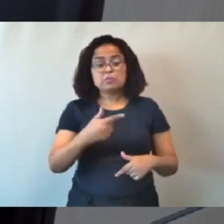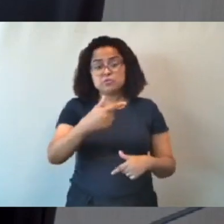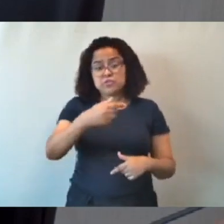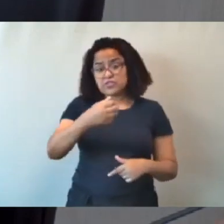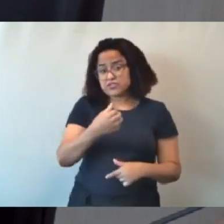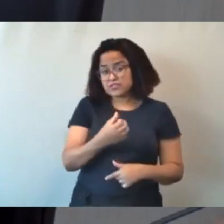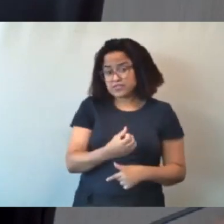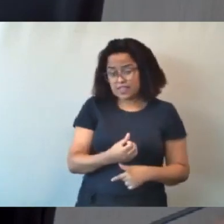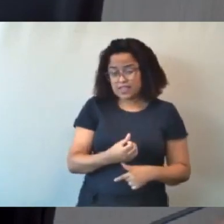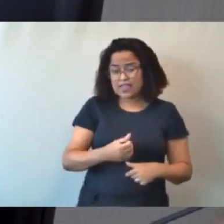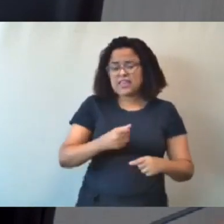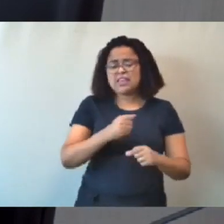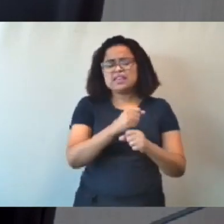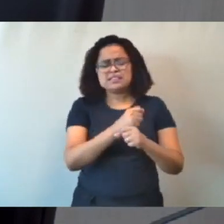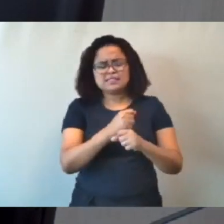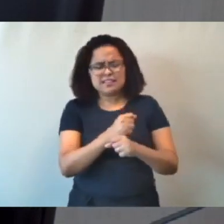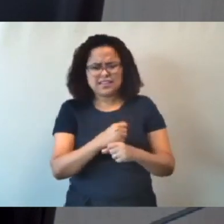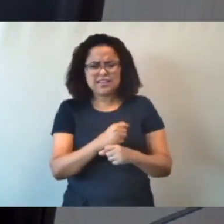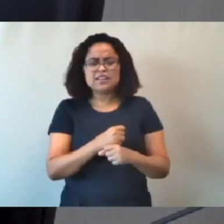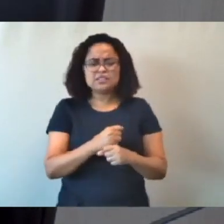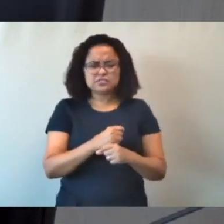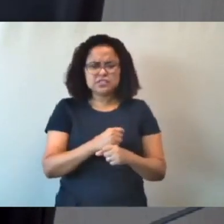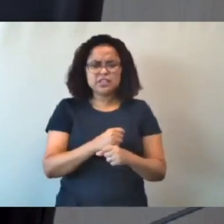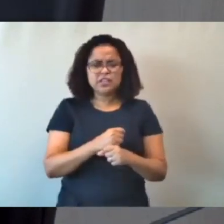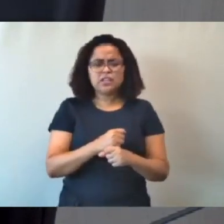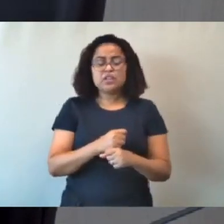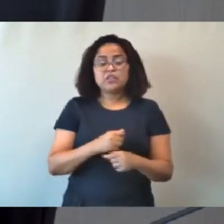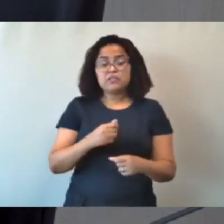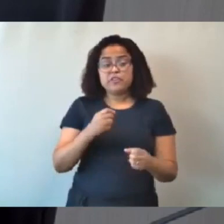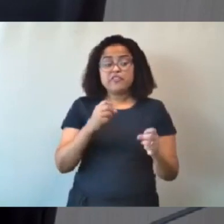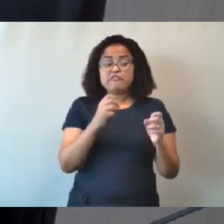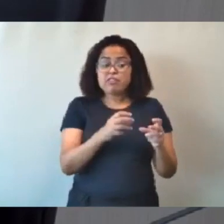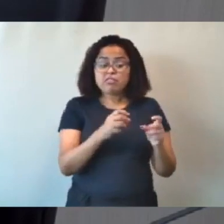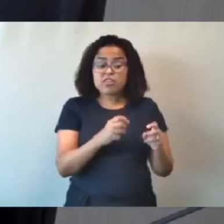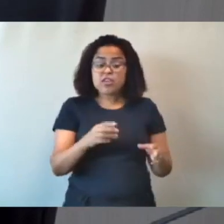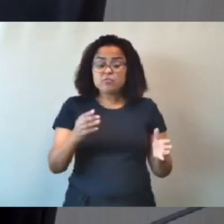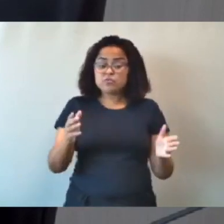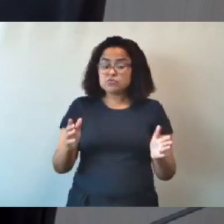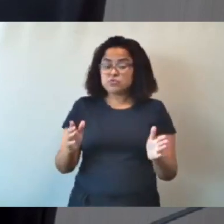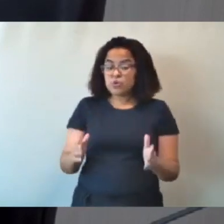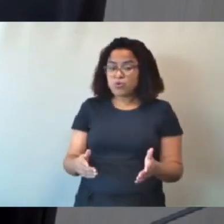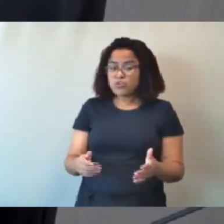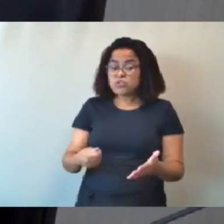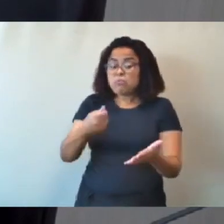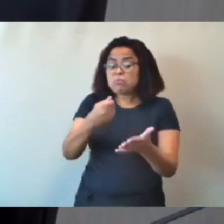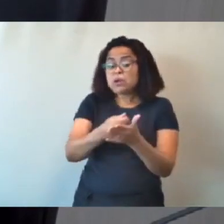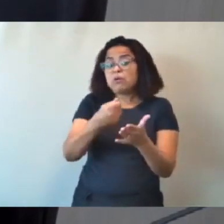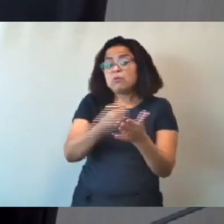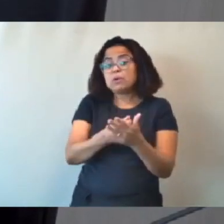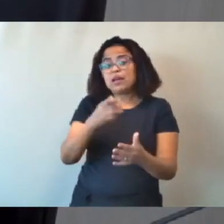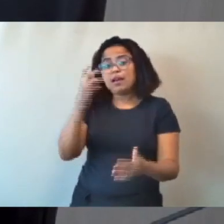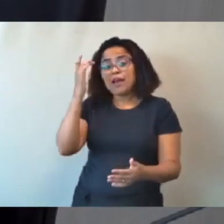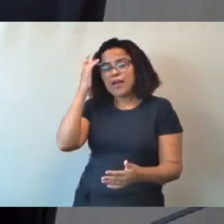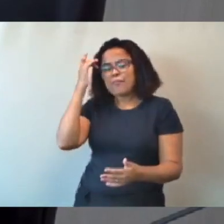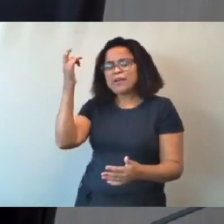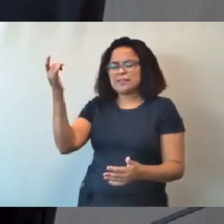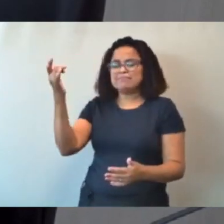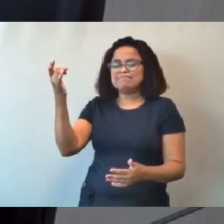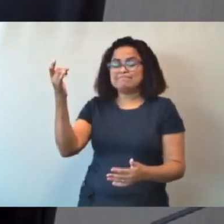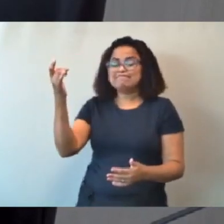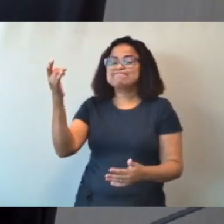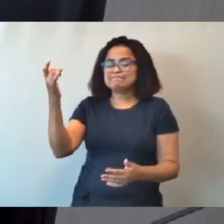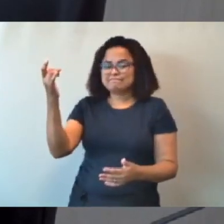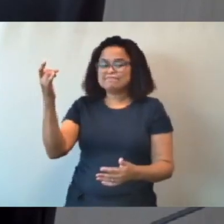realidade hoje do comércio brasileiro é essa. Então, os compromissos não podem ficar, né, sem respaldo.